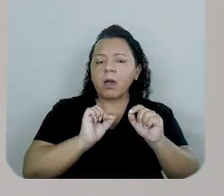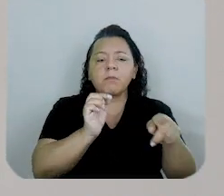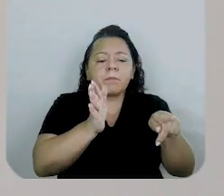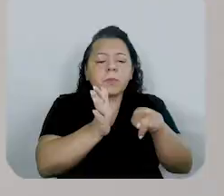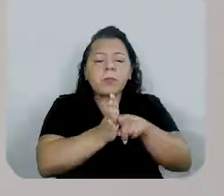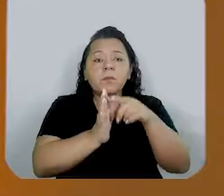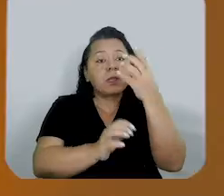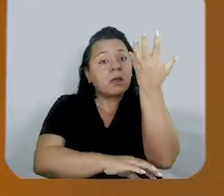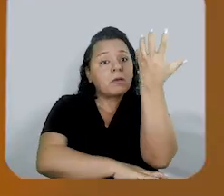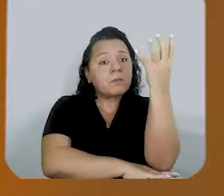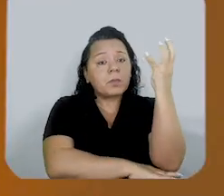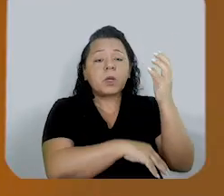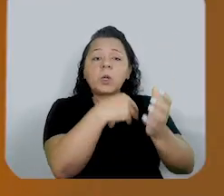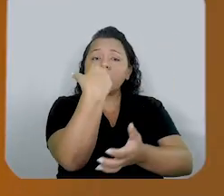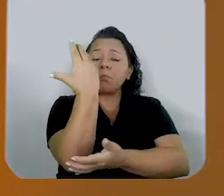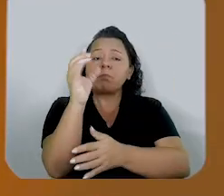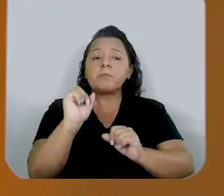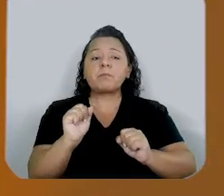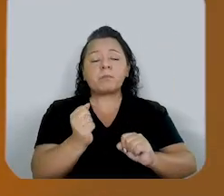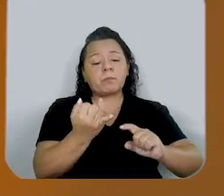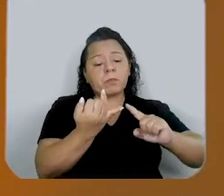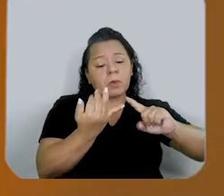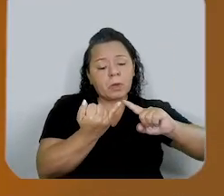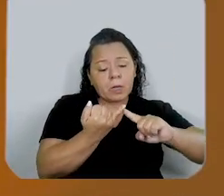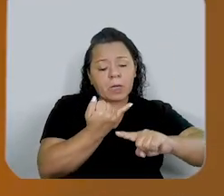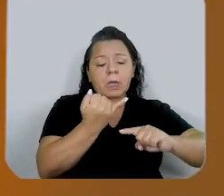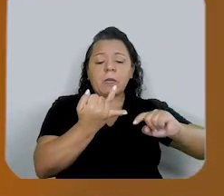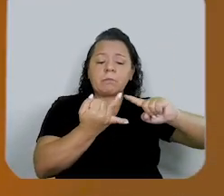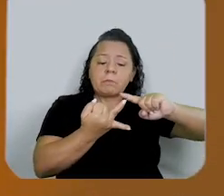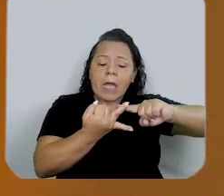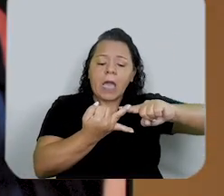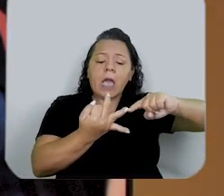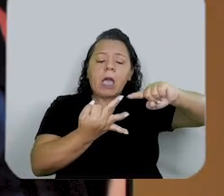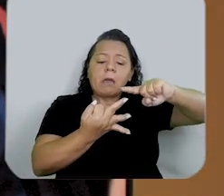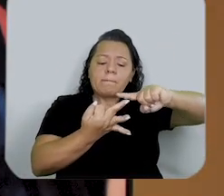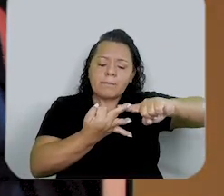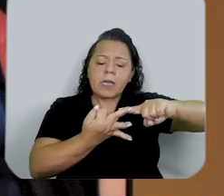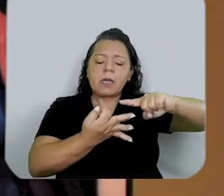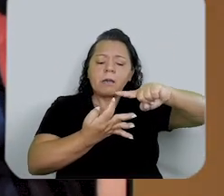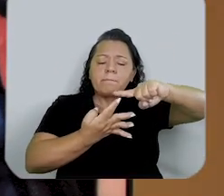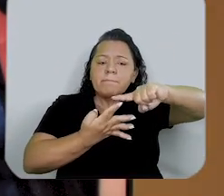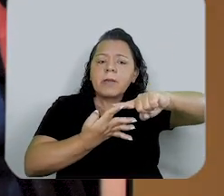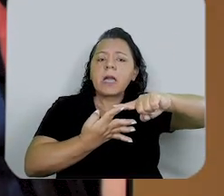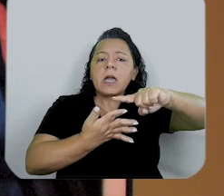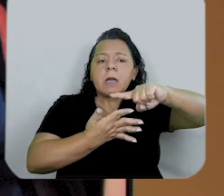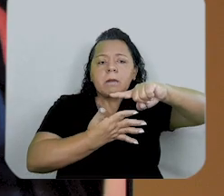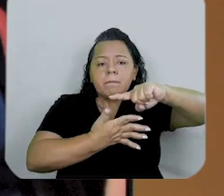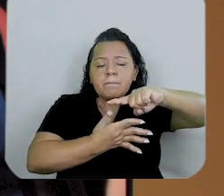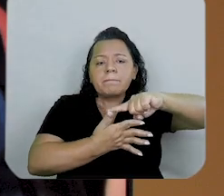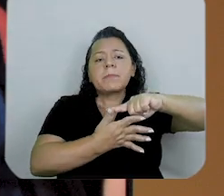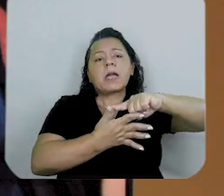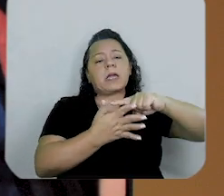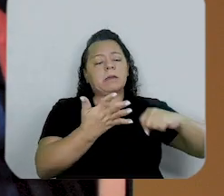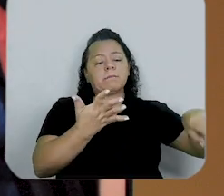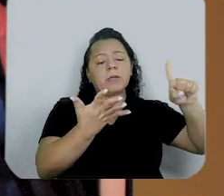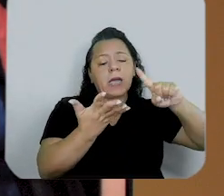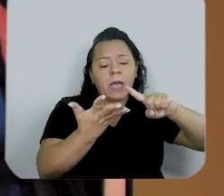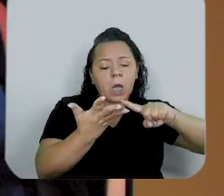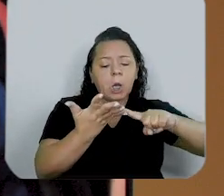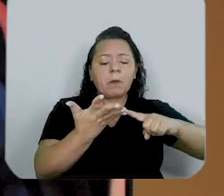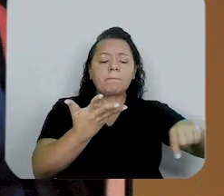oriundo da floresta, como tento, pucá, chumburana, semente de açaí,